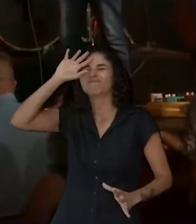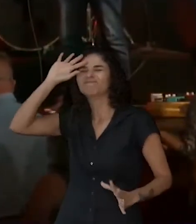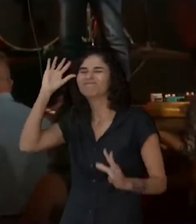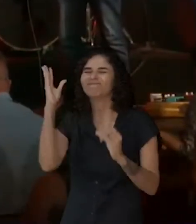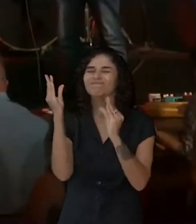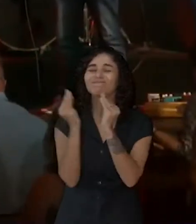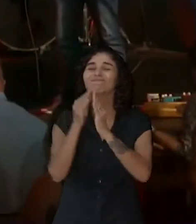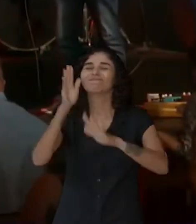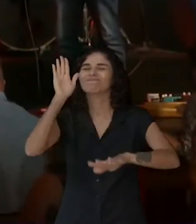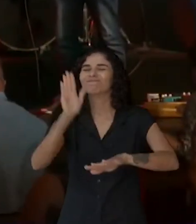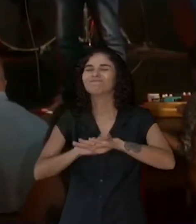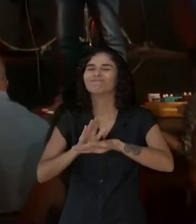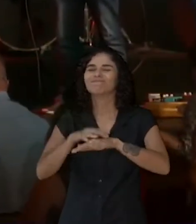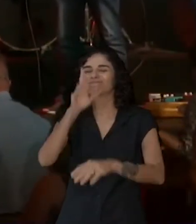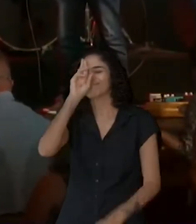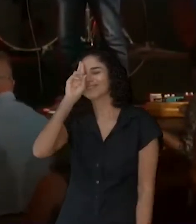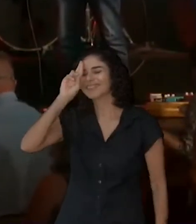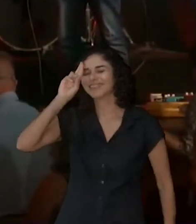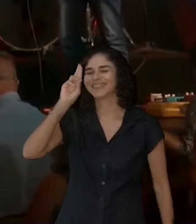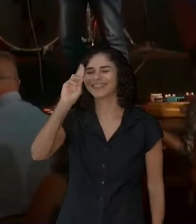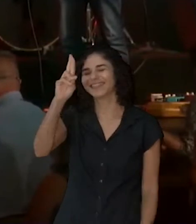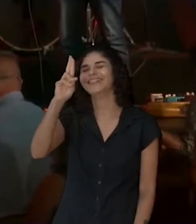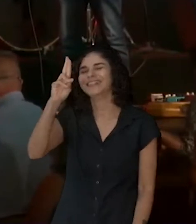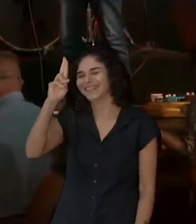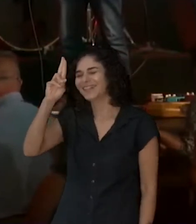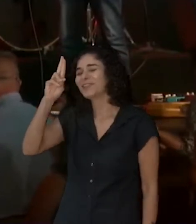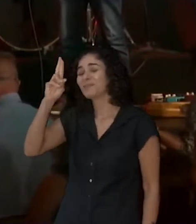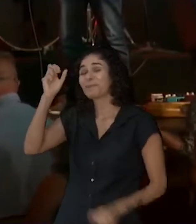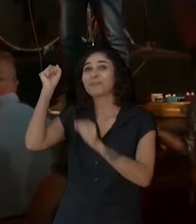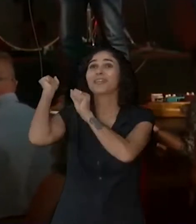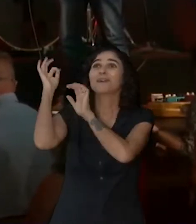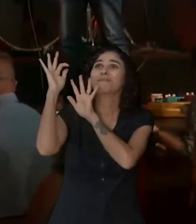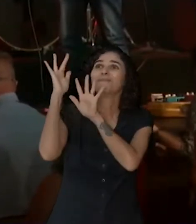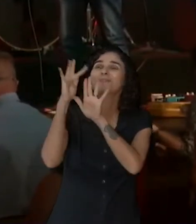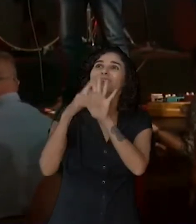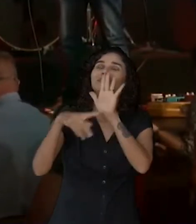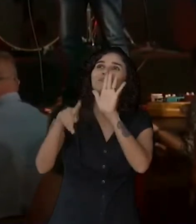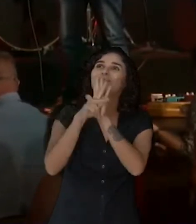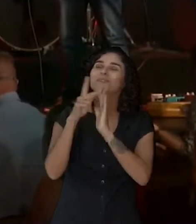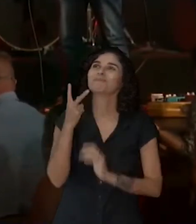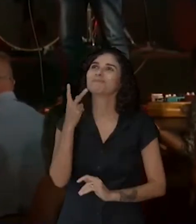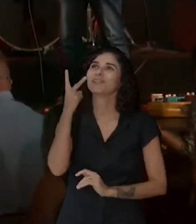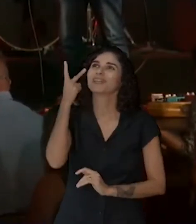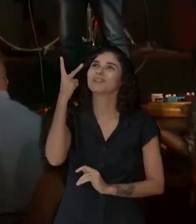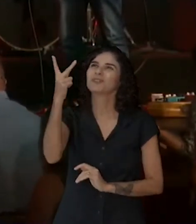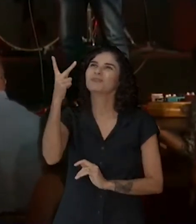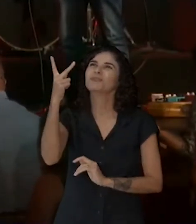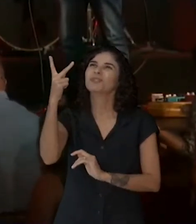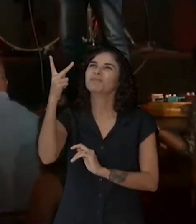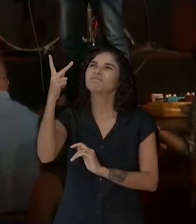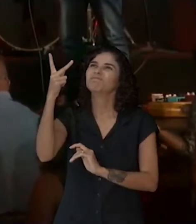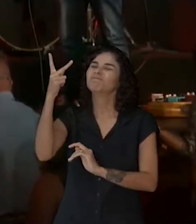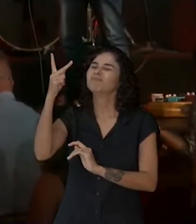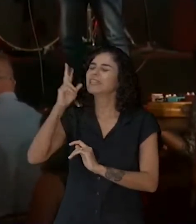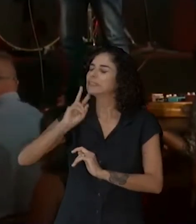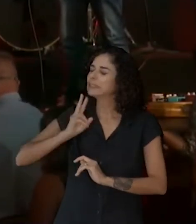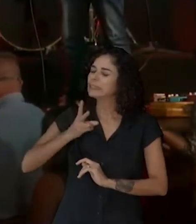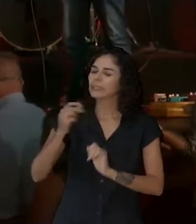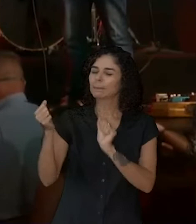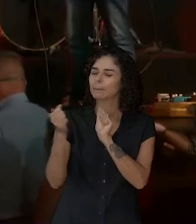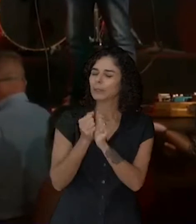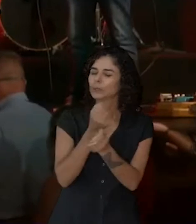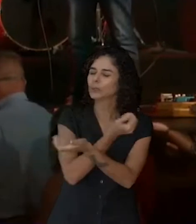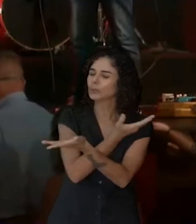Senhor, e que a bênção do Senhor possa segui-los. E sobre a